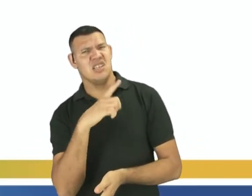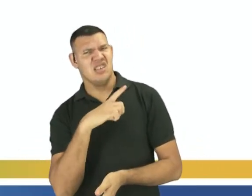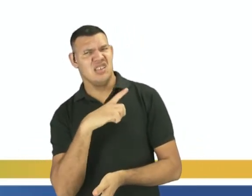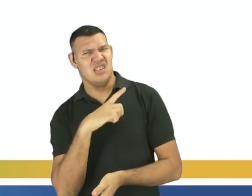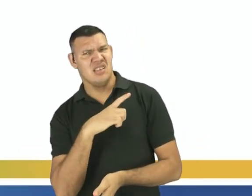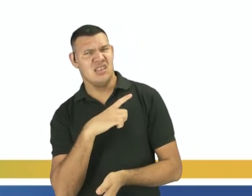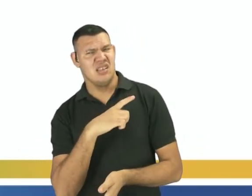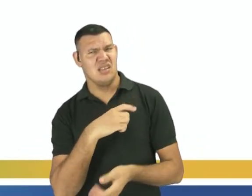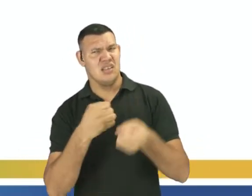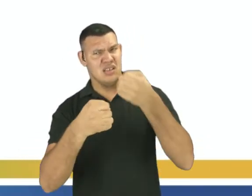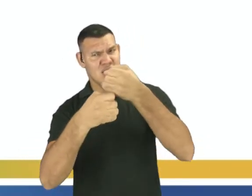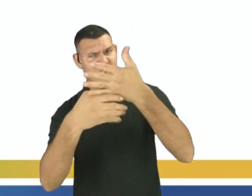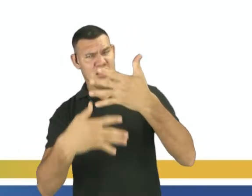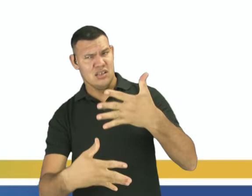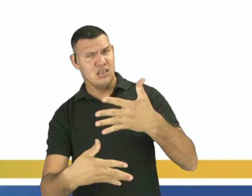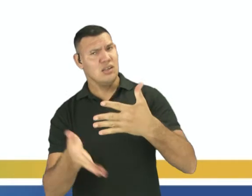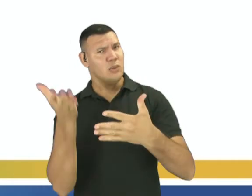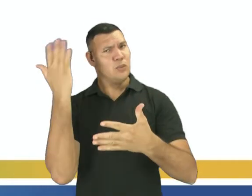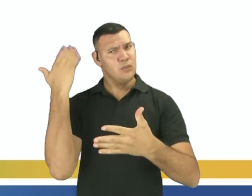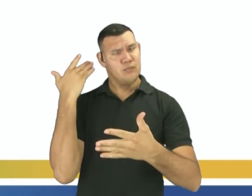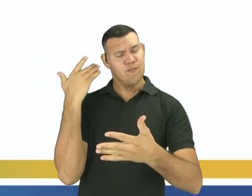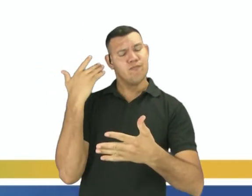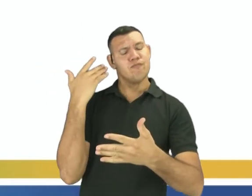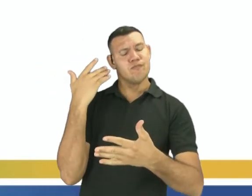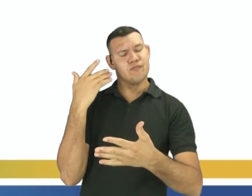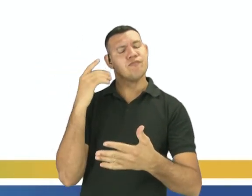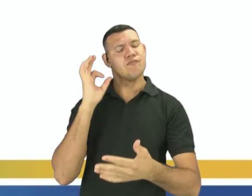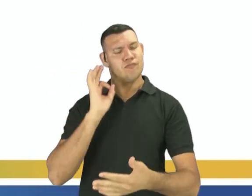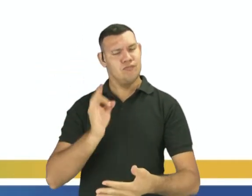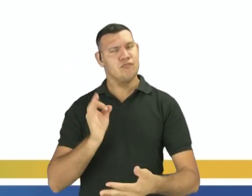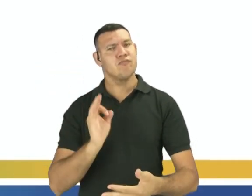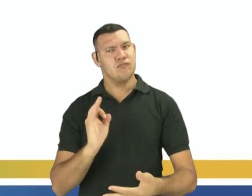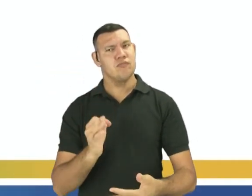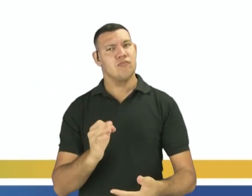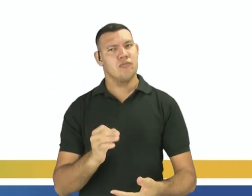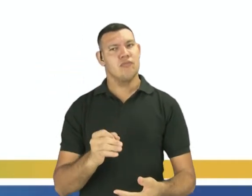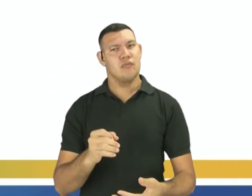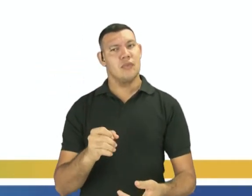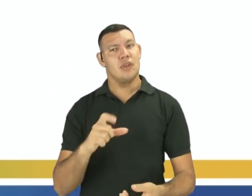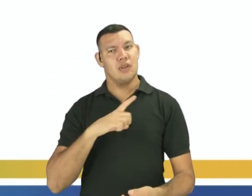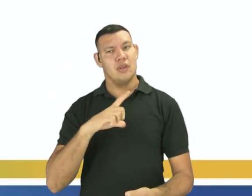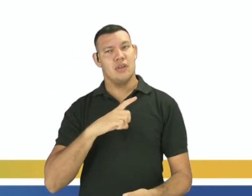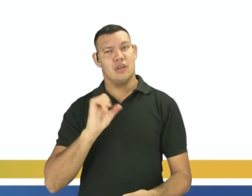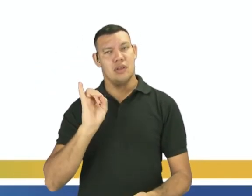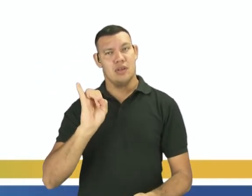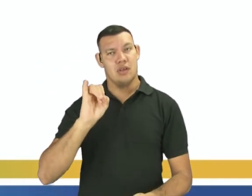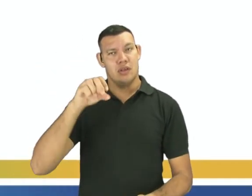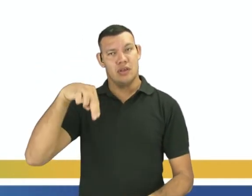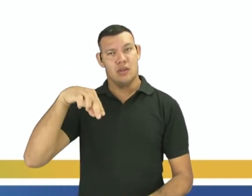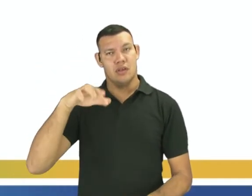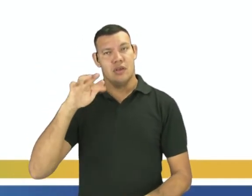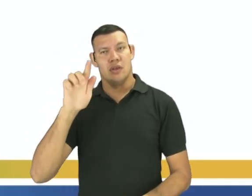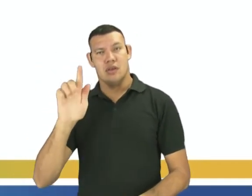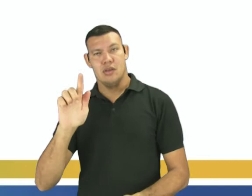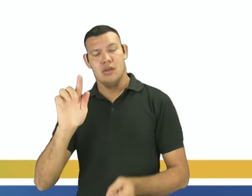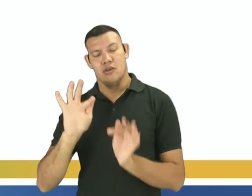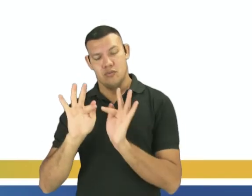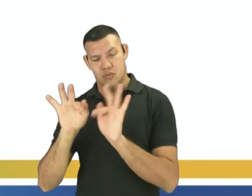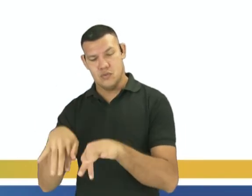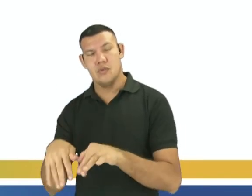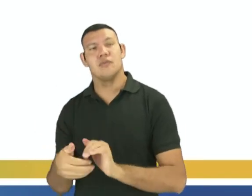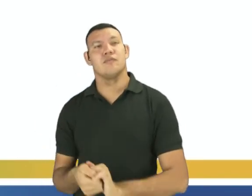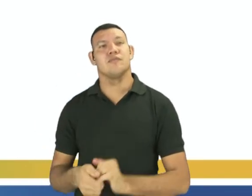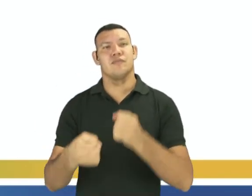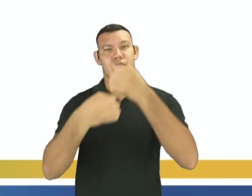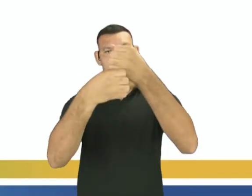na lista anterior, aí com certeza eles vão ser acrescentados em ing, não usa o to, tá bom? Então ali, ó, na lista